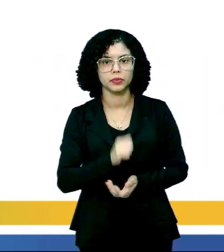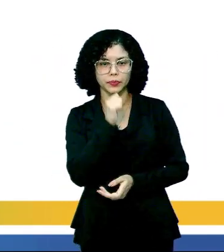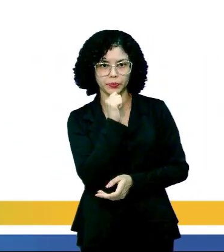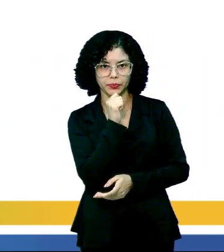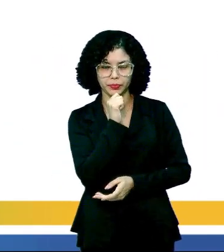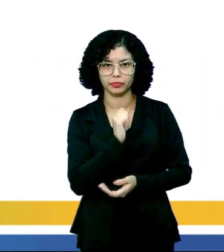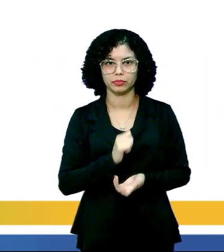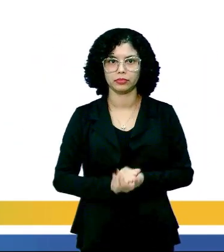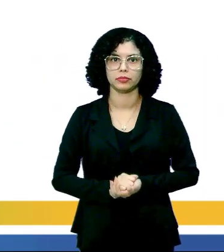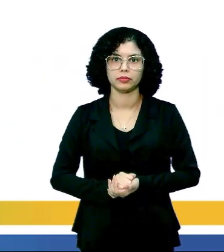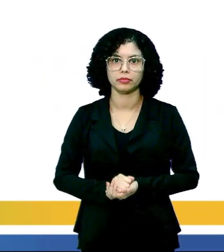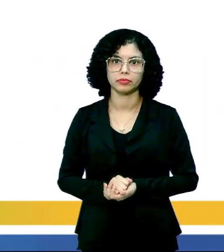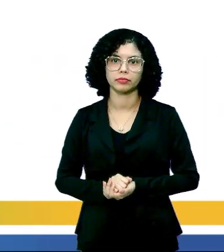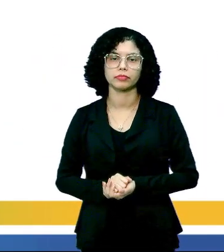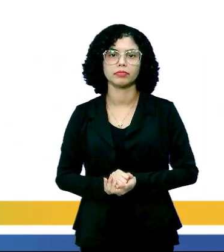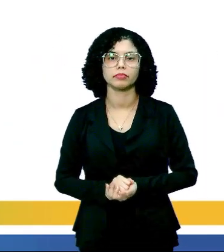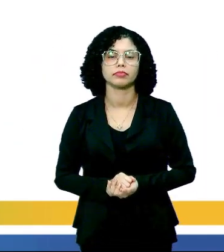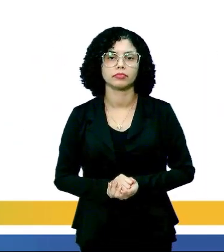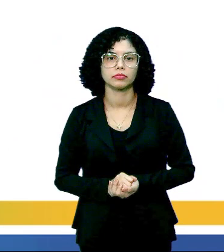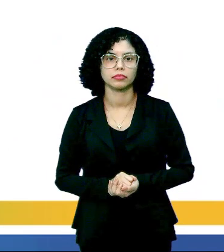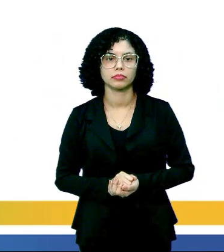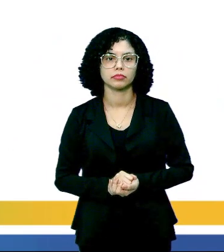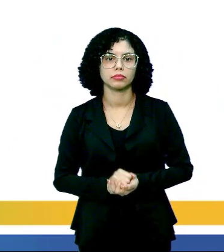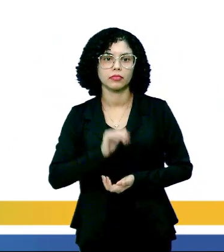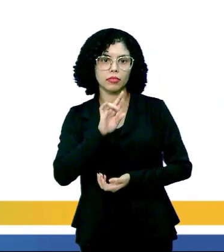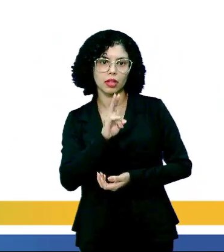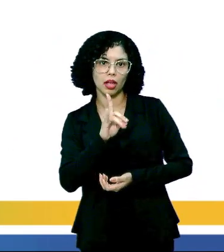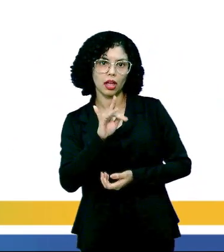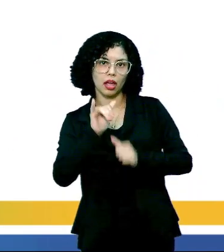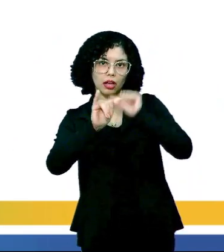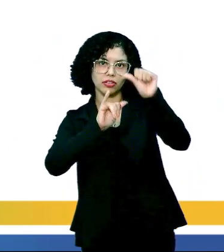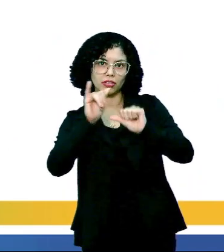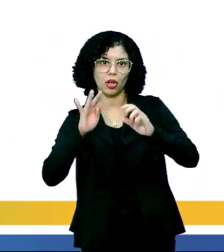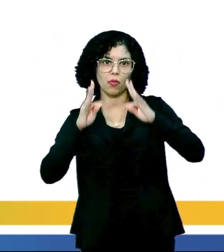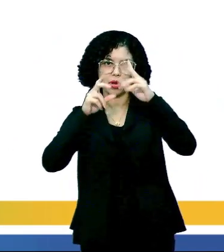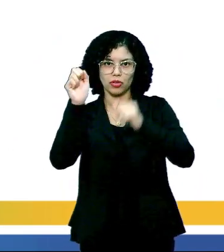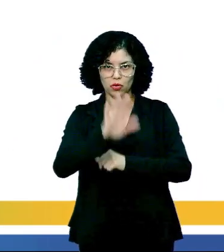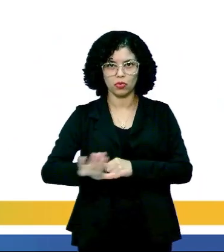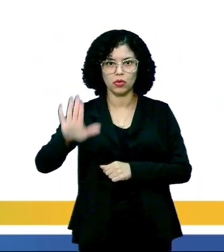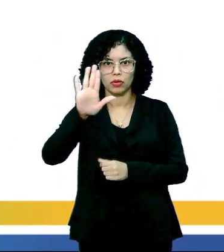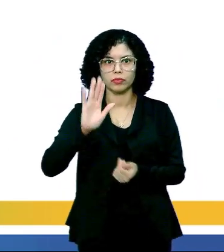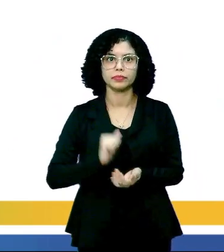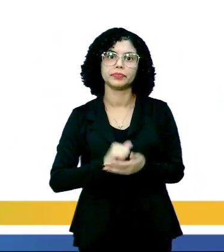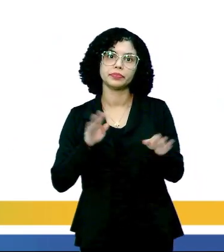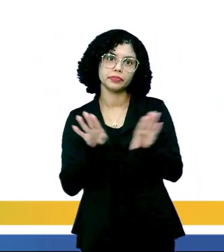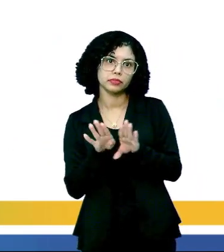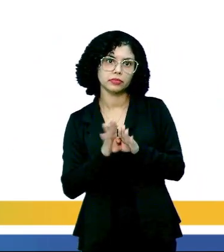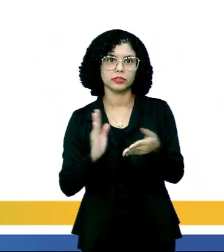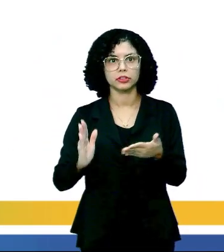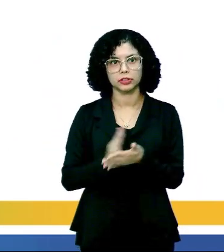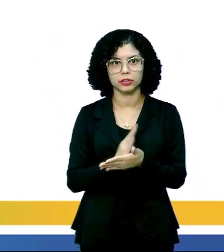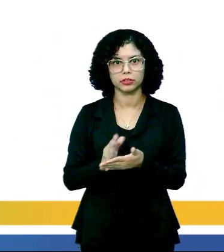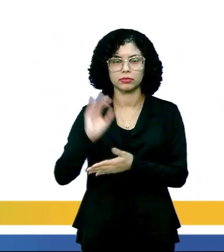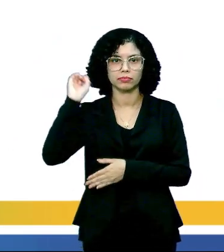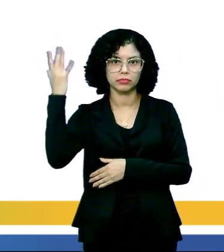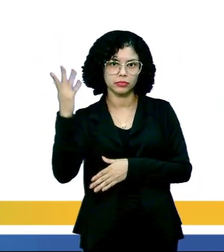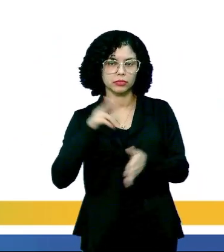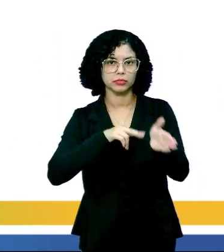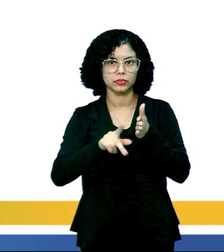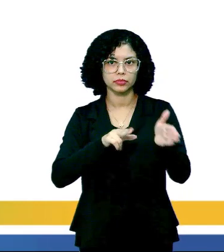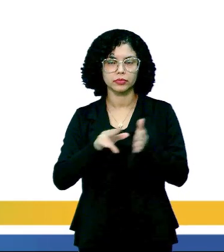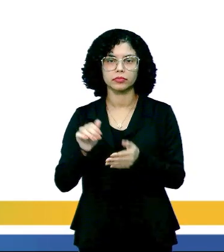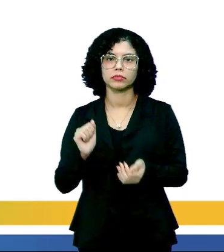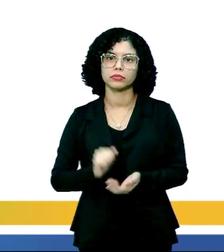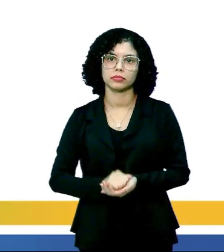uma explosão do reator emitindo radiação para toda a Europa. E nós temos também alguns efeitos biológicos que podem